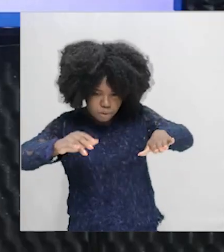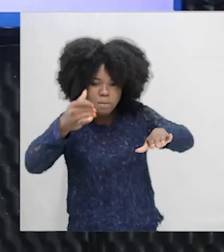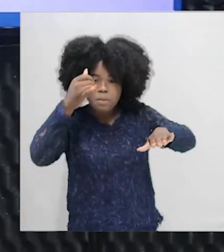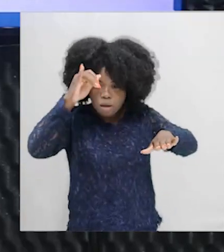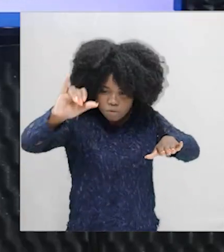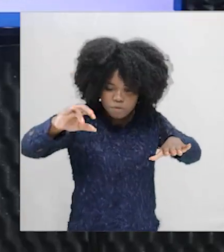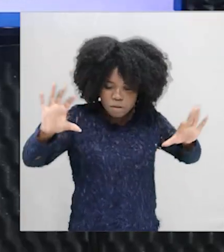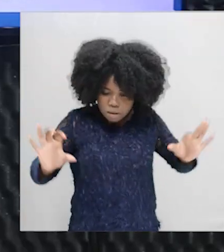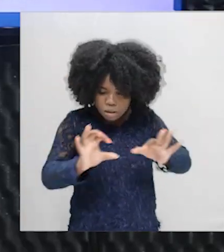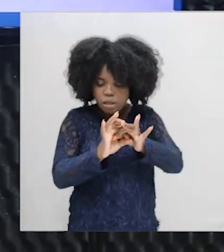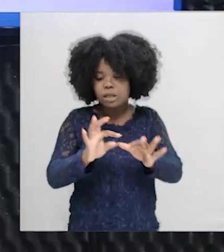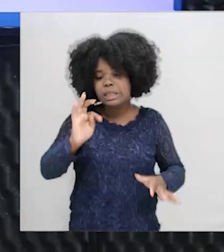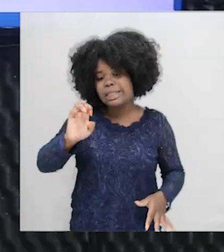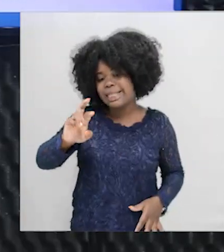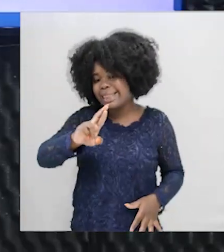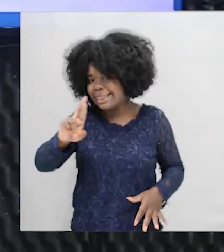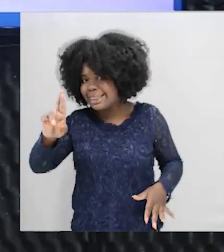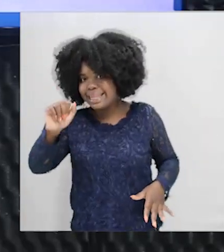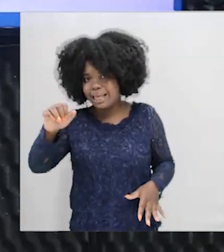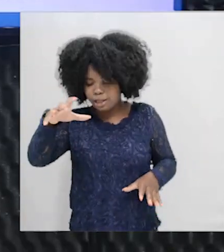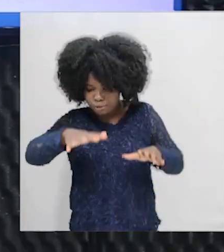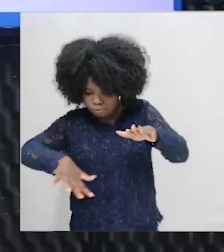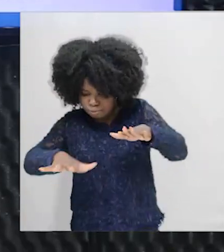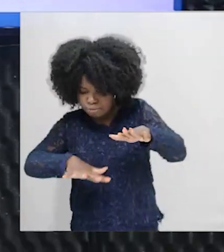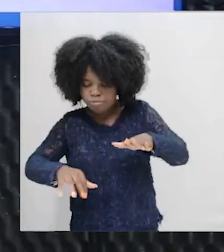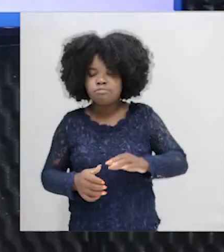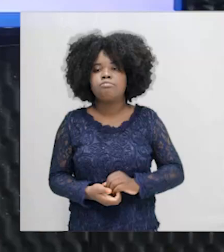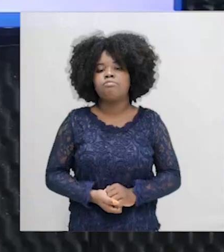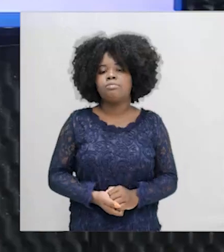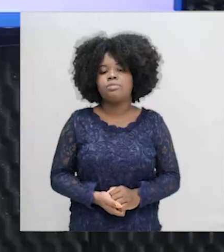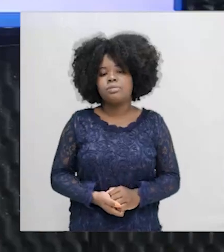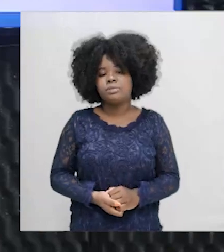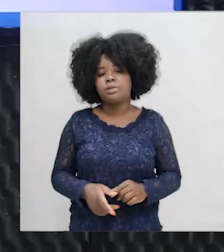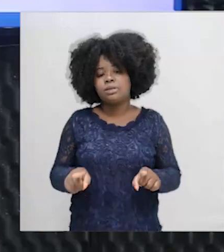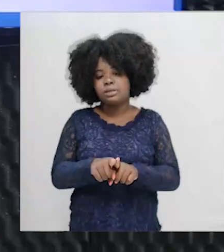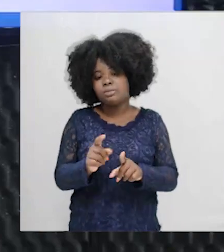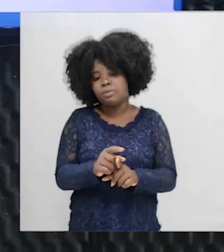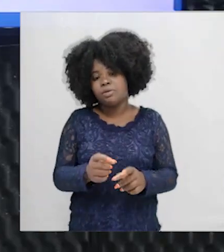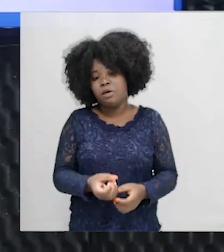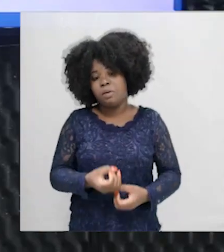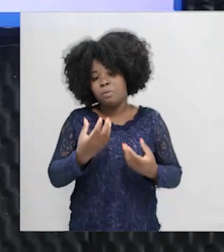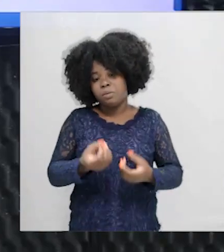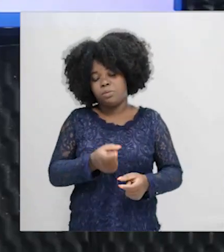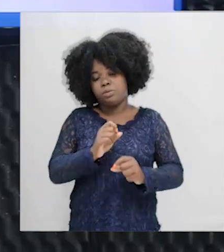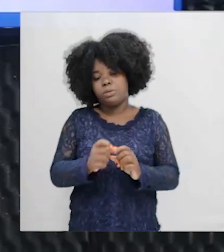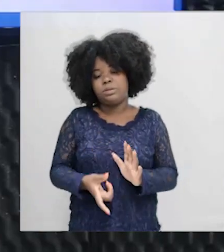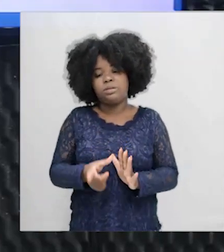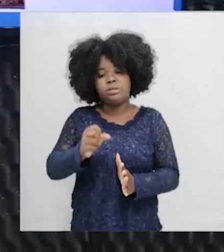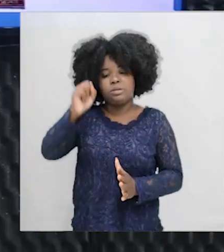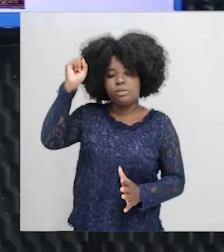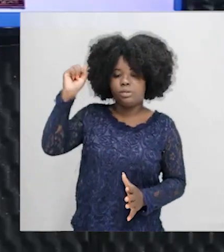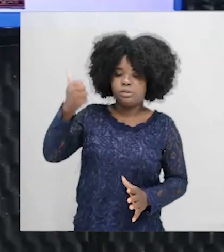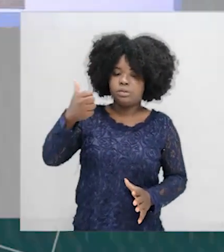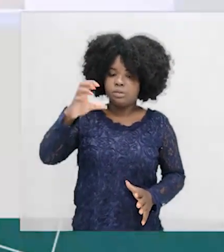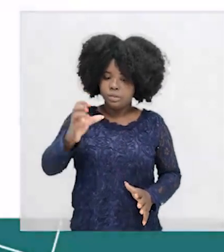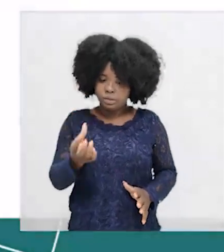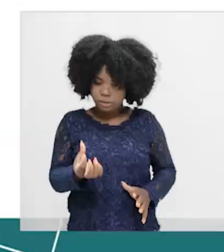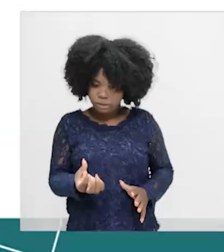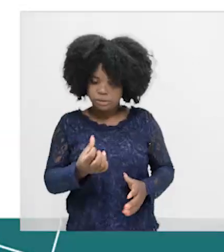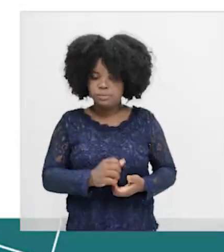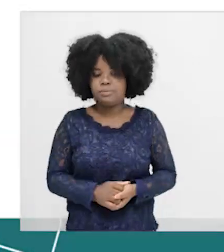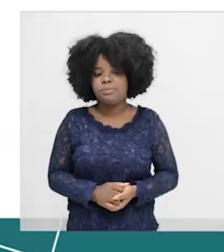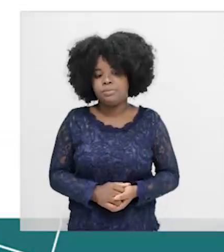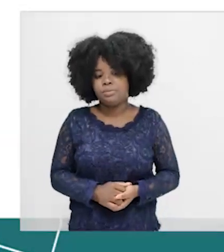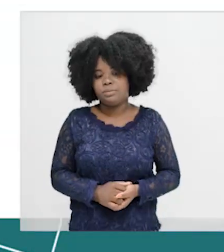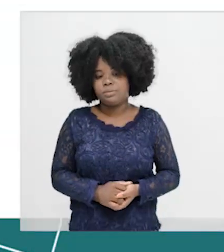tenha ligação com a terra enquanto ele faz as orações. Né? E eles foram fabricados antes do século XVI, perdão.